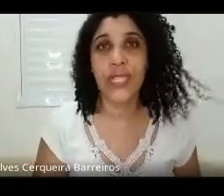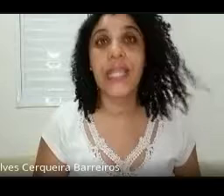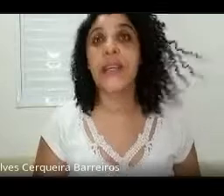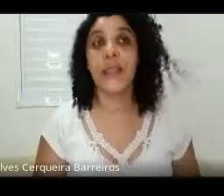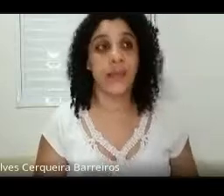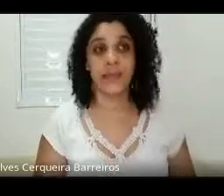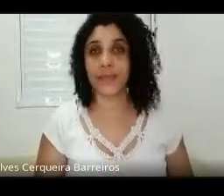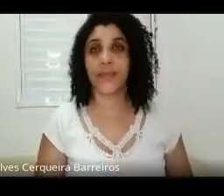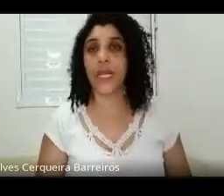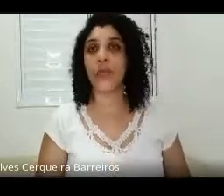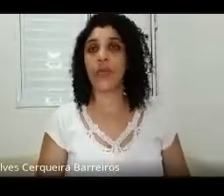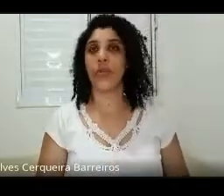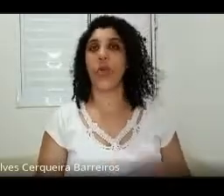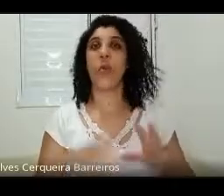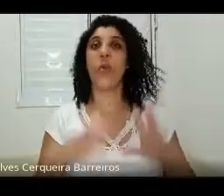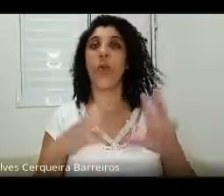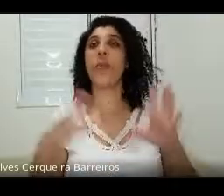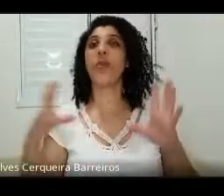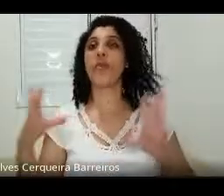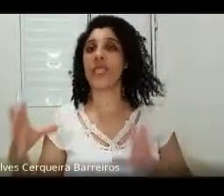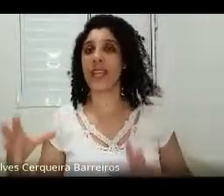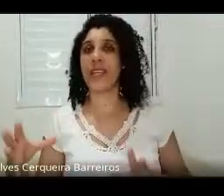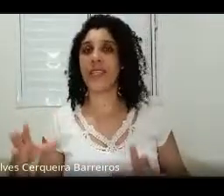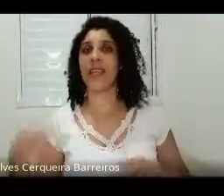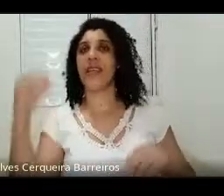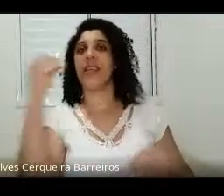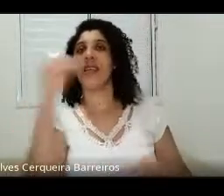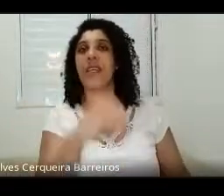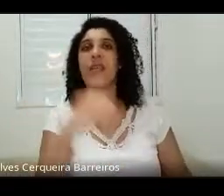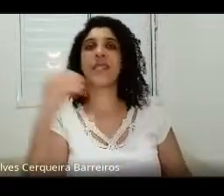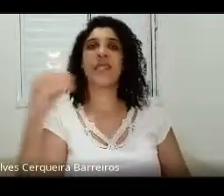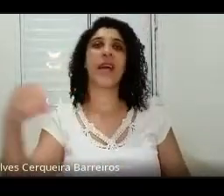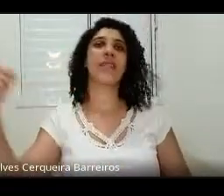Unidos, né? Não. Como o próprio nome já traz, né?